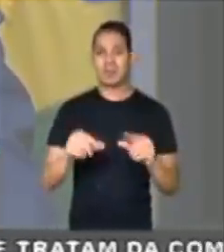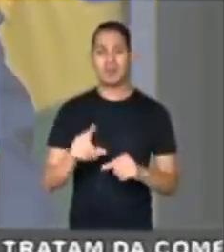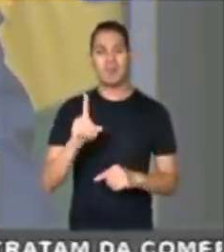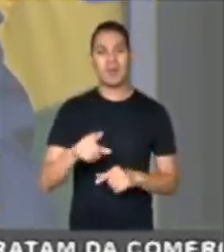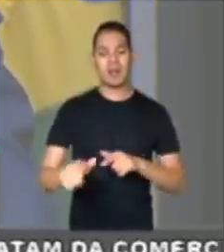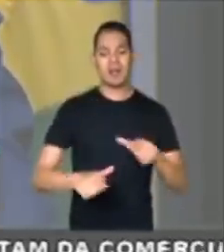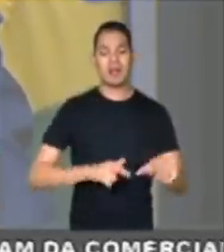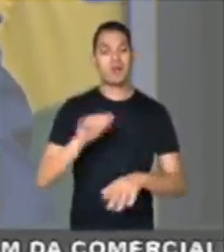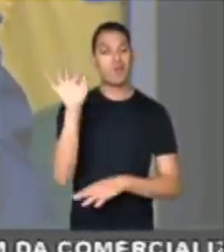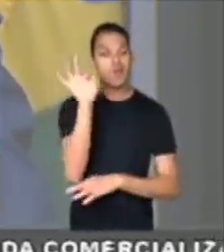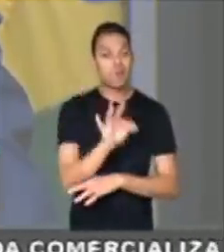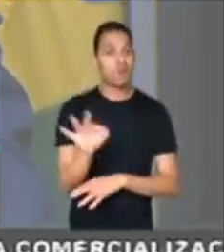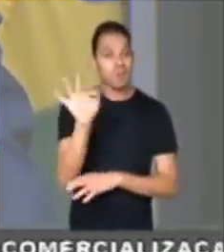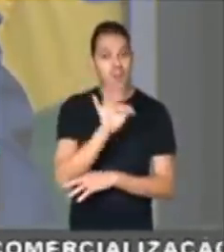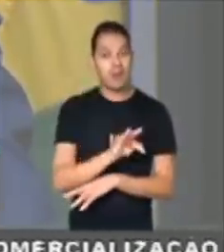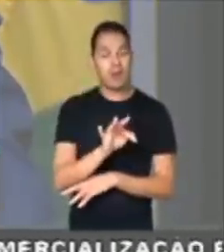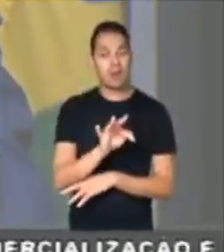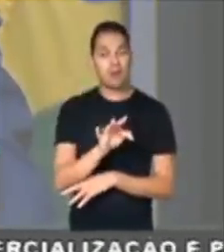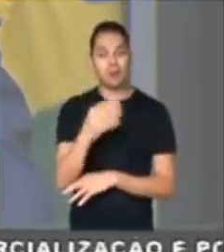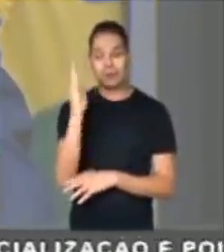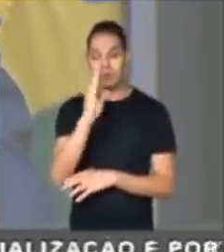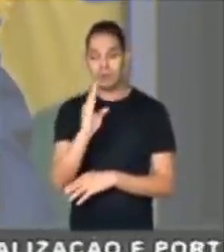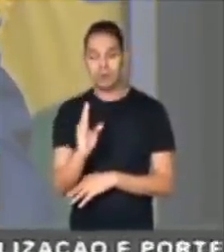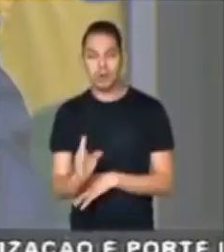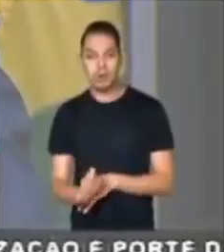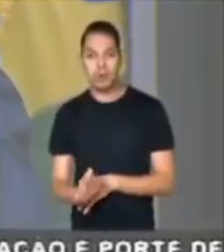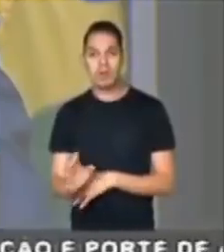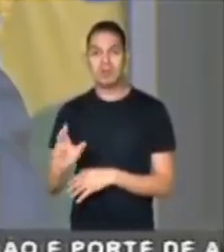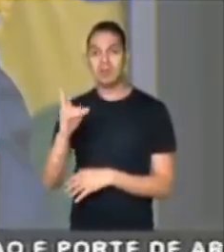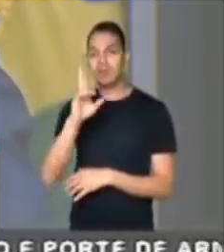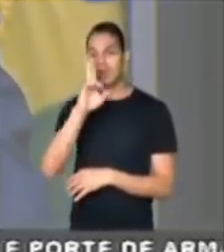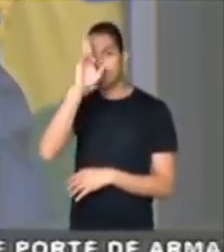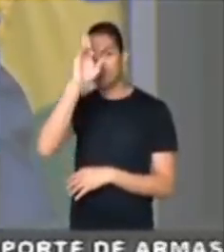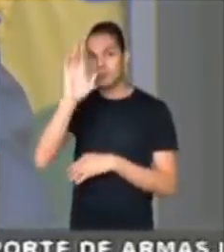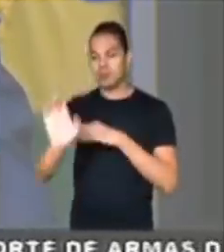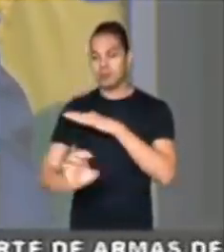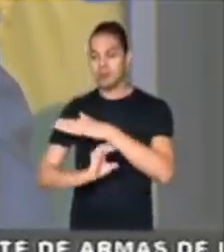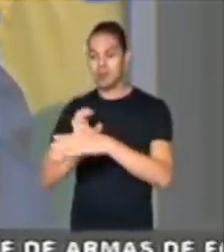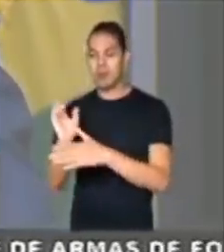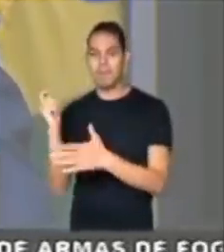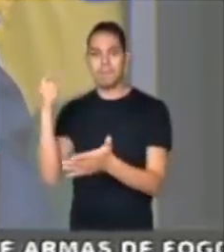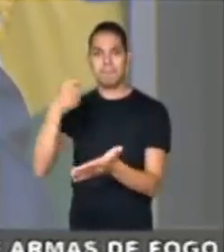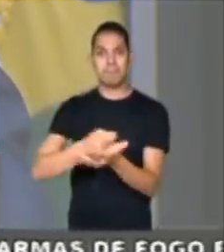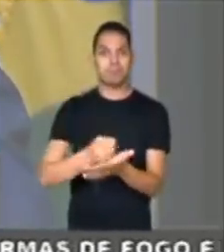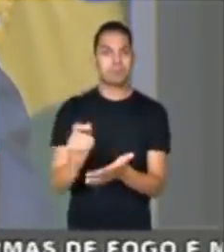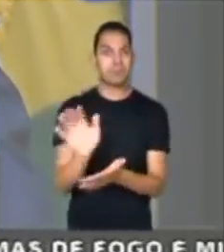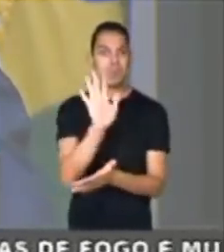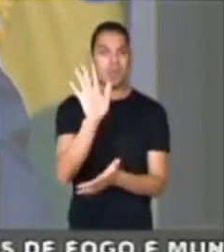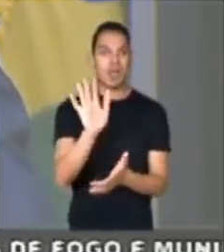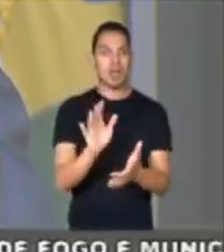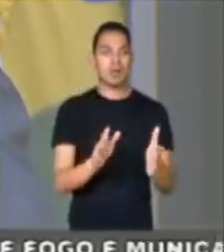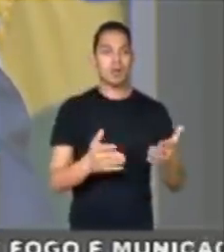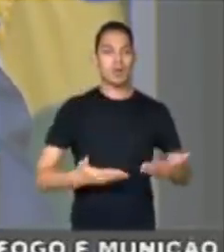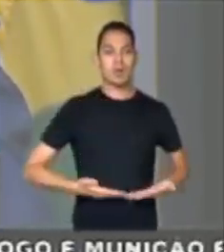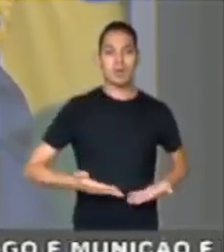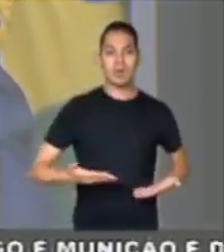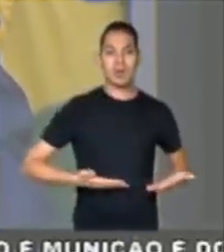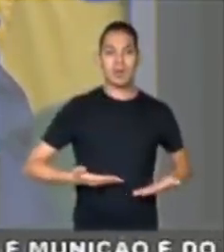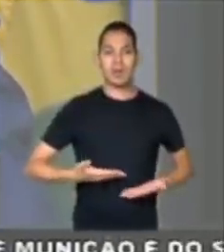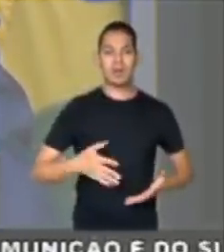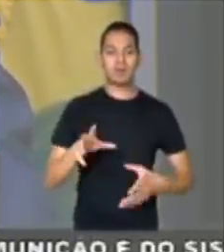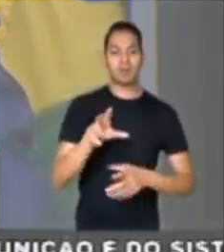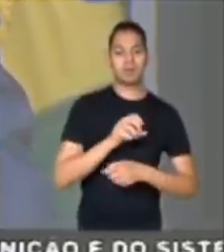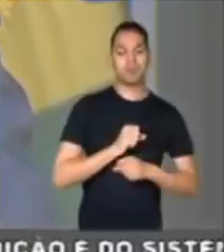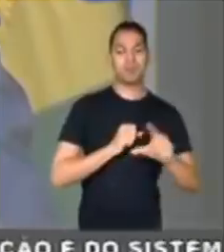formal. No Brasil, o empregador paga muito e o empregado recebe pouco. A maior parte da economia é informal. E